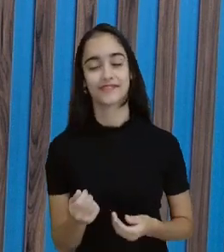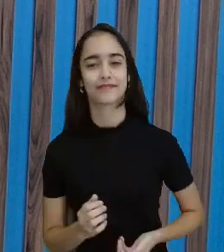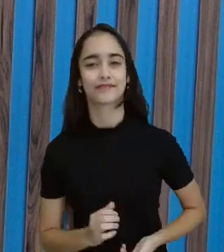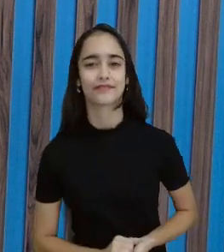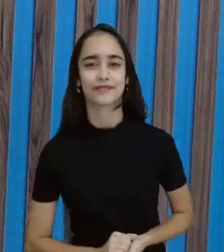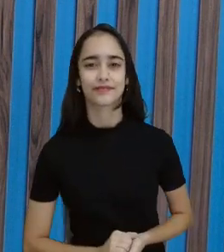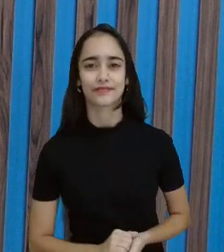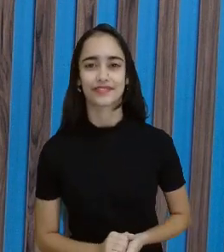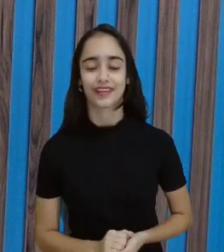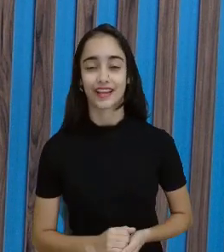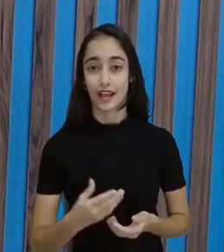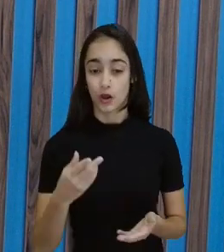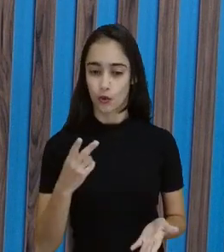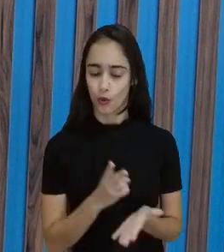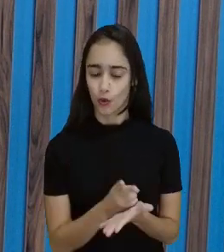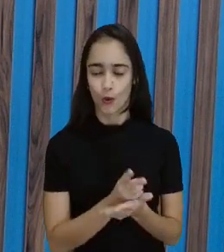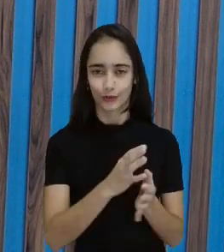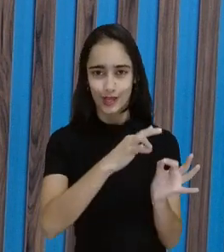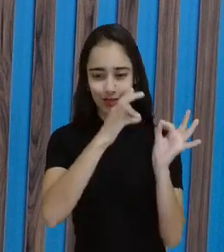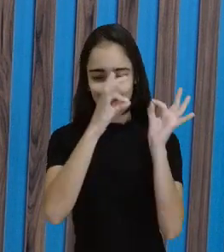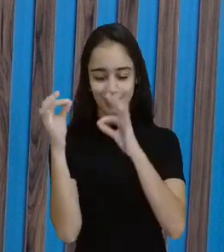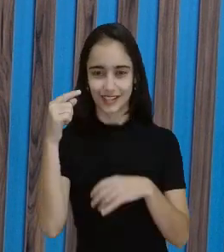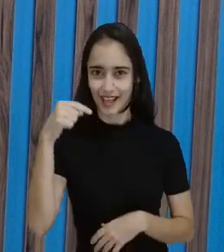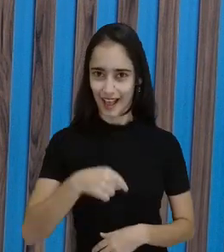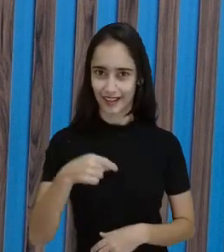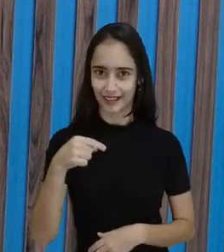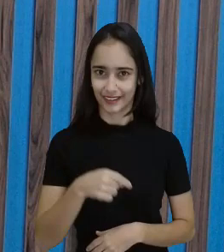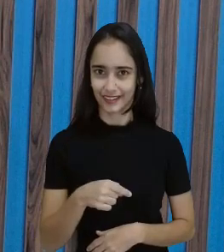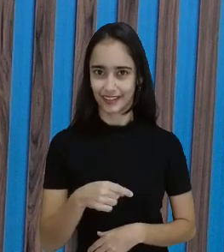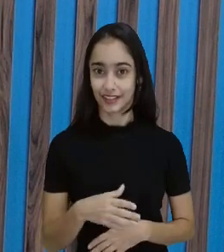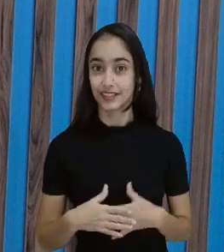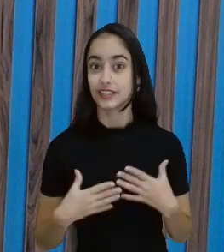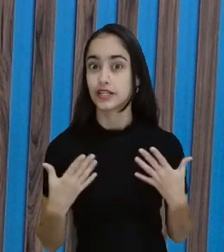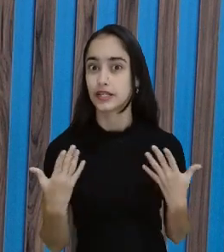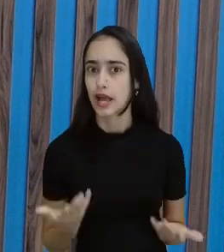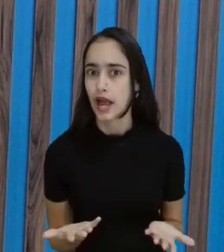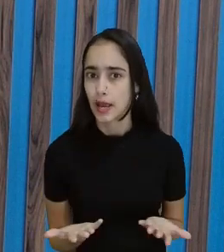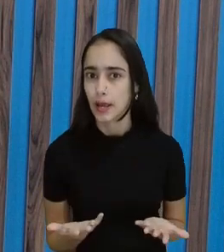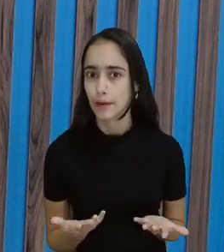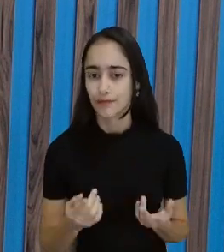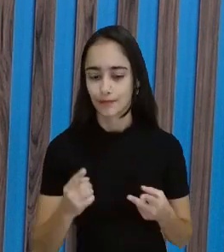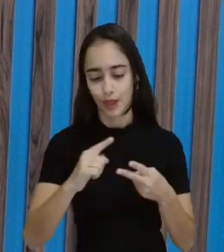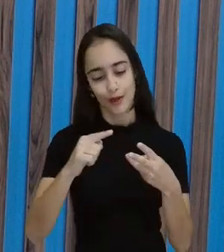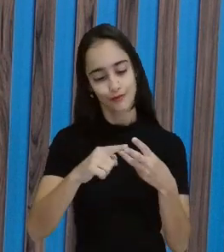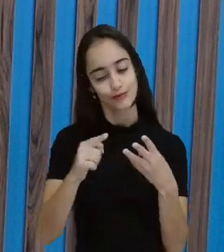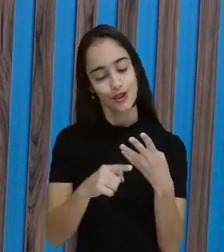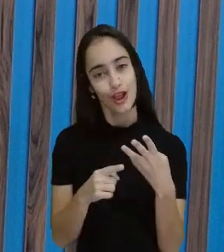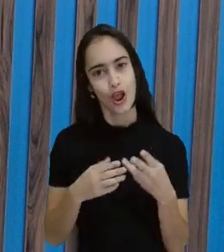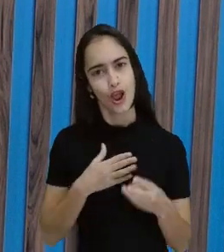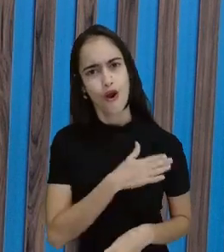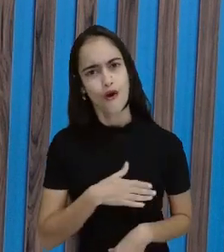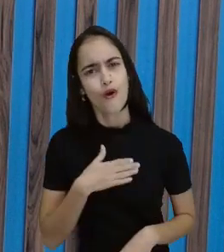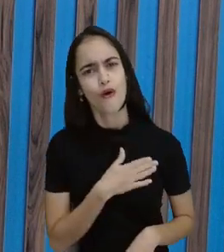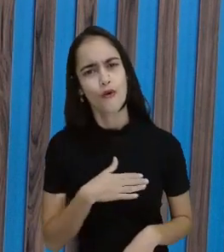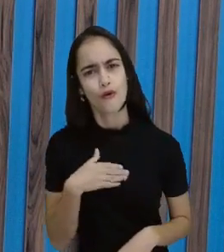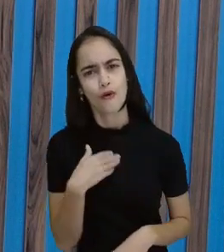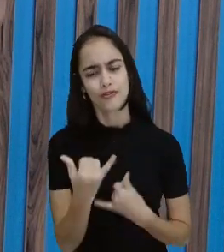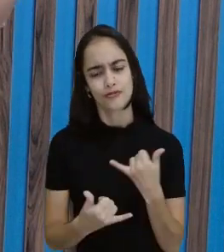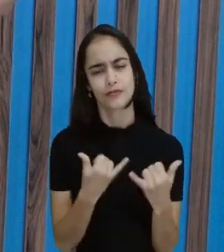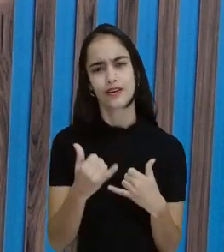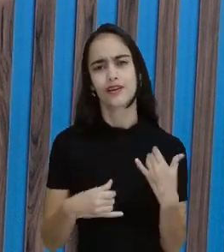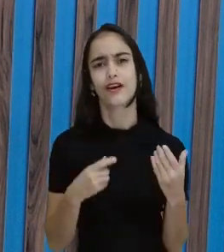Luana. Fica aqui com a gente. E aí, Luana, você gosta de brincar de quê? Mel, fala para mim. Sofia, de que você